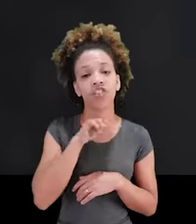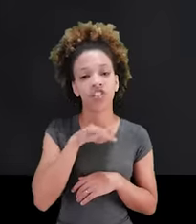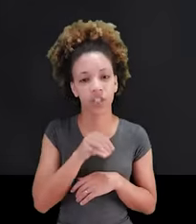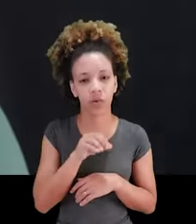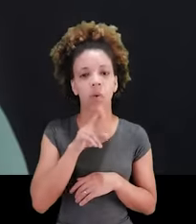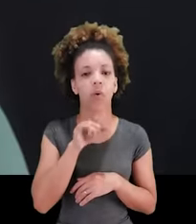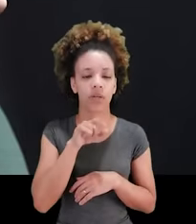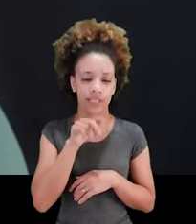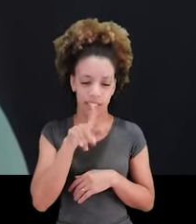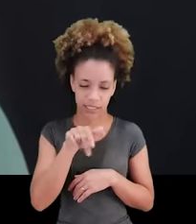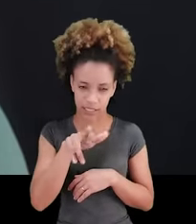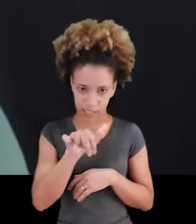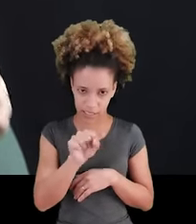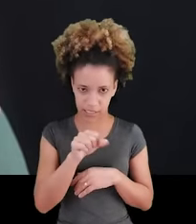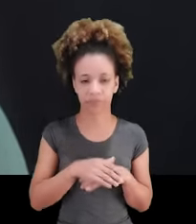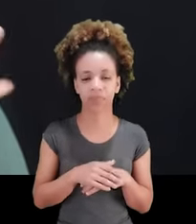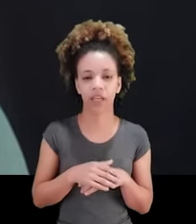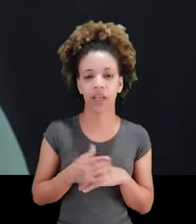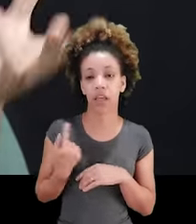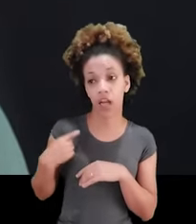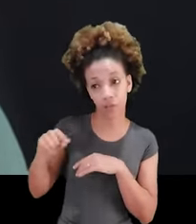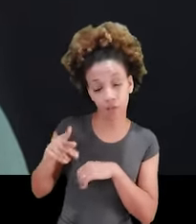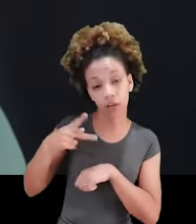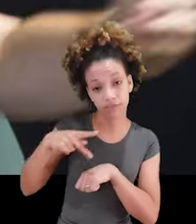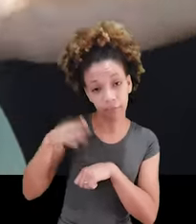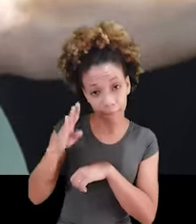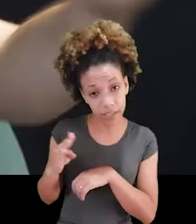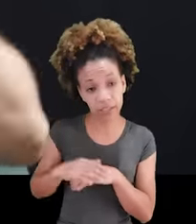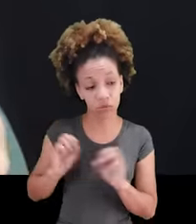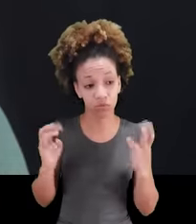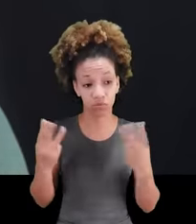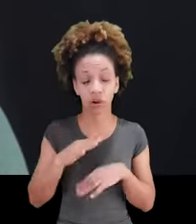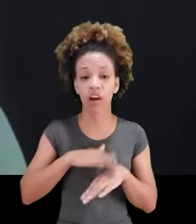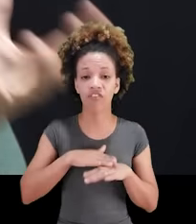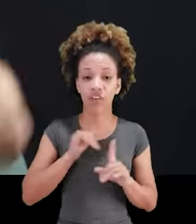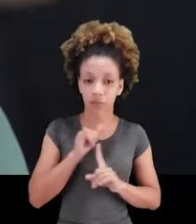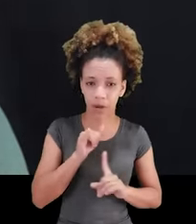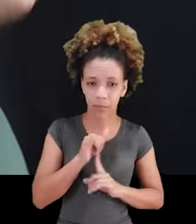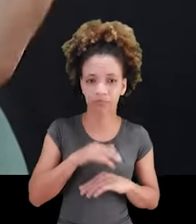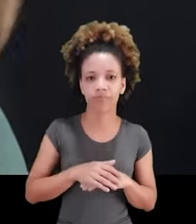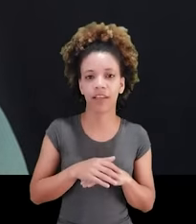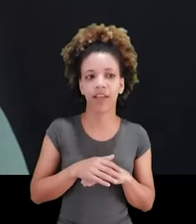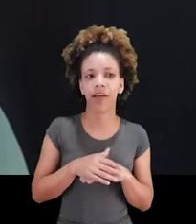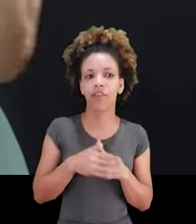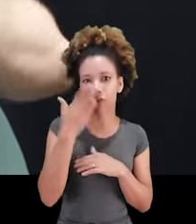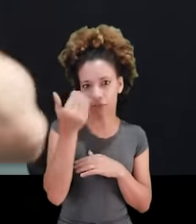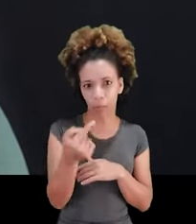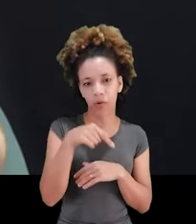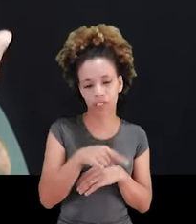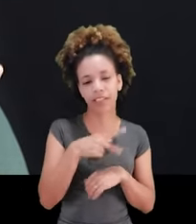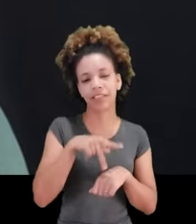Uhum. Eu preciso falar dele. Que o Ângelo foi no meu país, né, no Brasil, no meu show, fez o webbullying, ficou muito grande aqui a